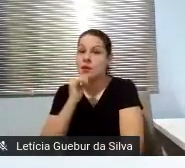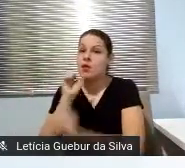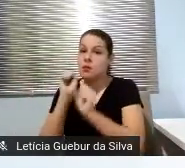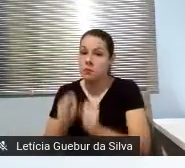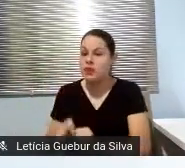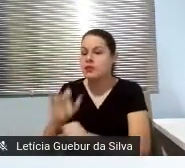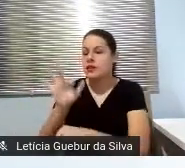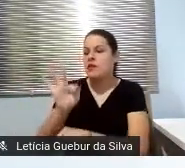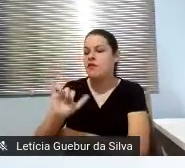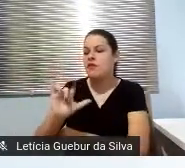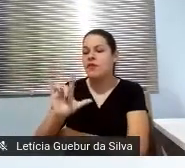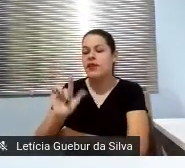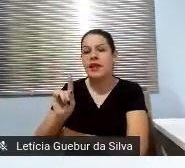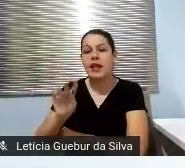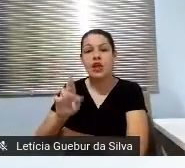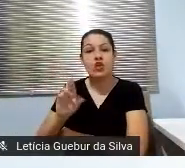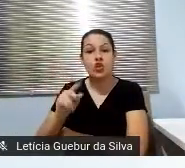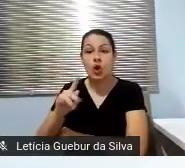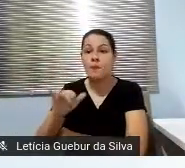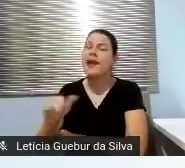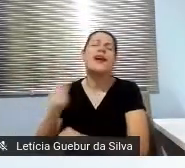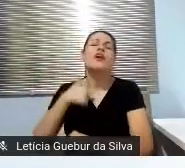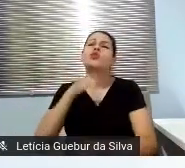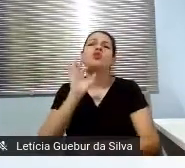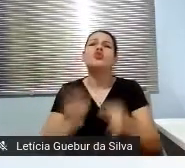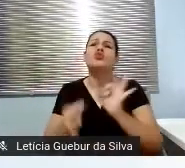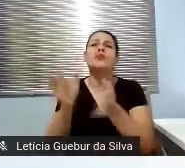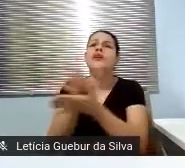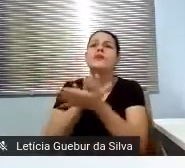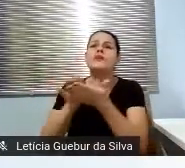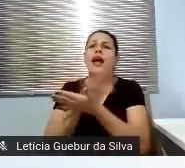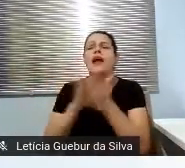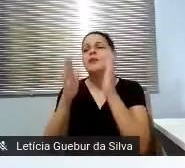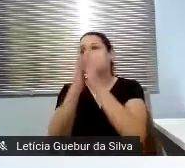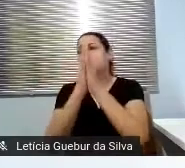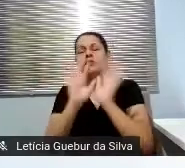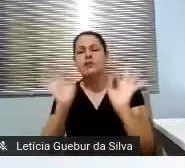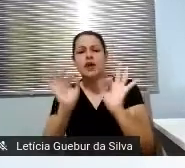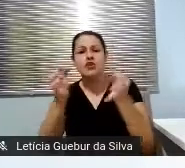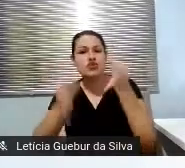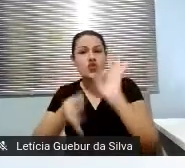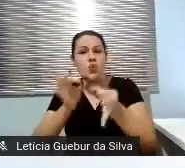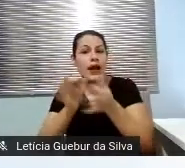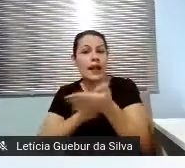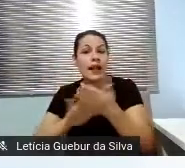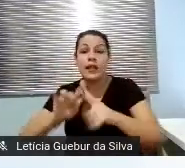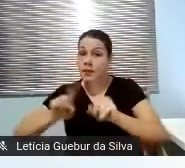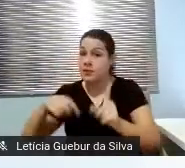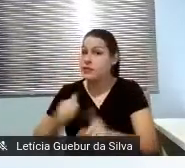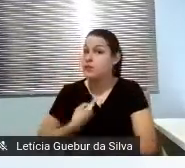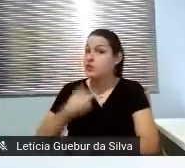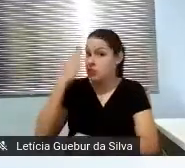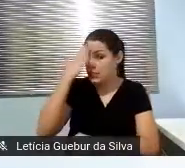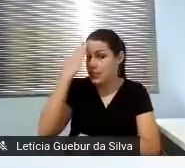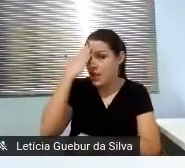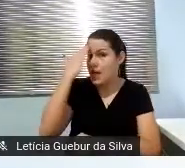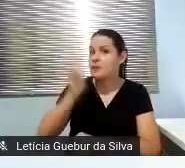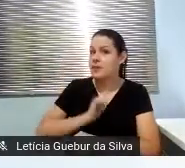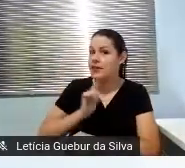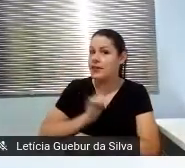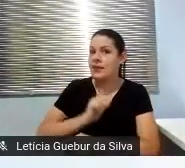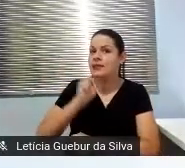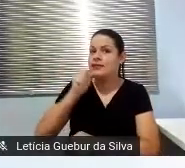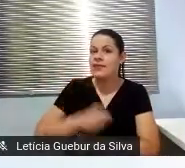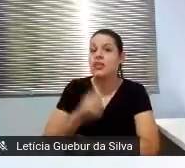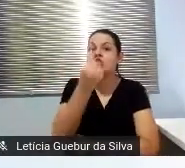gente está citando aqui, e não estou julgando as entidades filantrópicas, claro que não. mas é porque tem essa